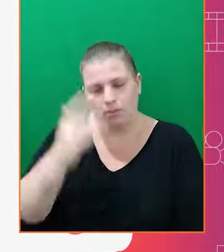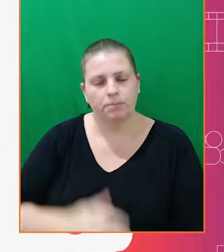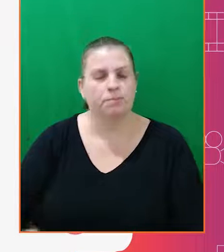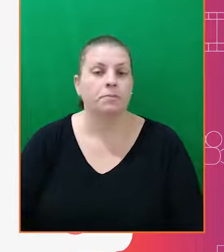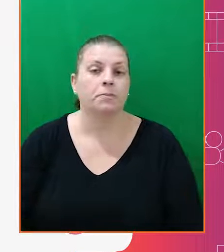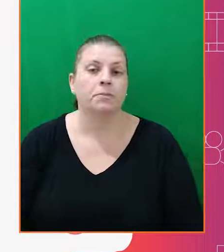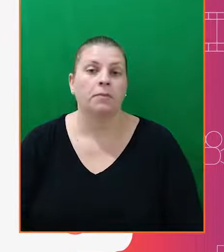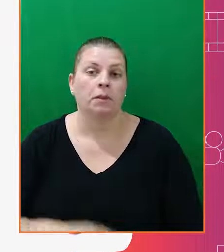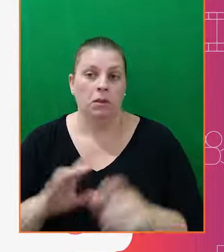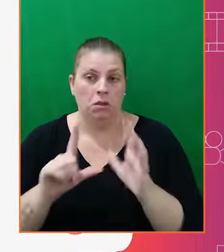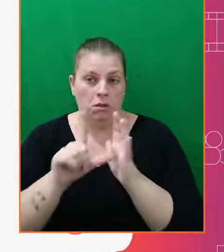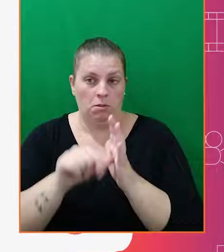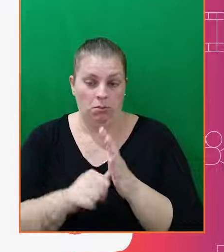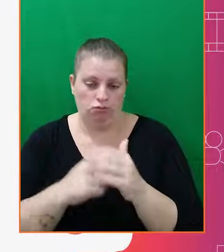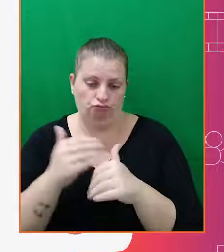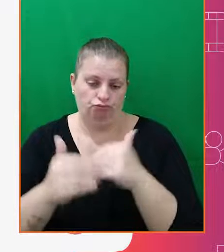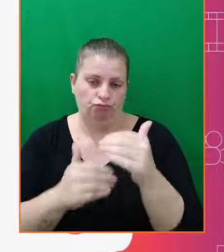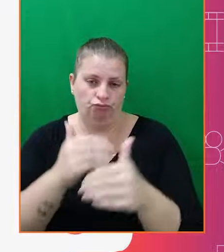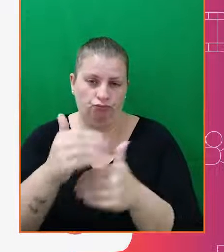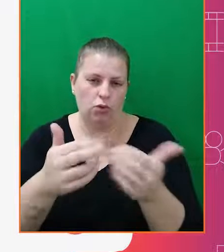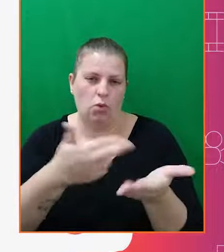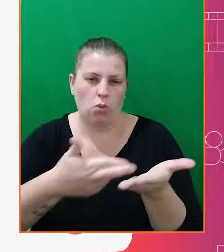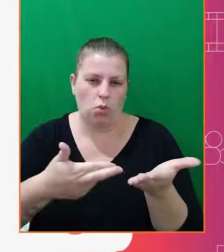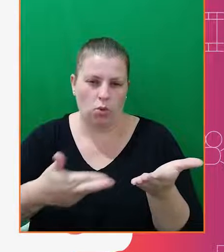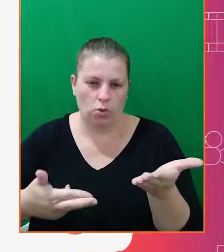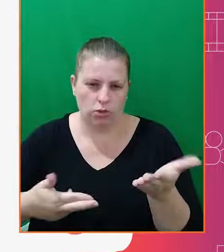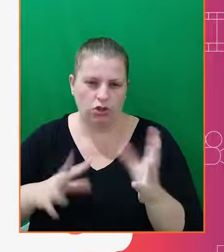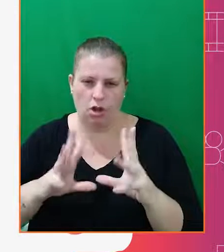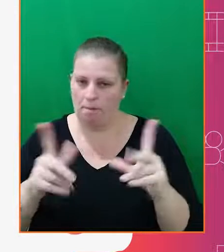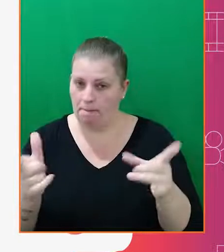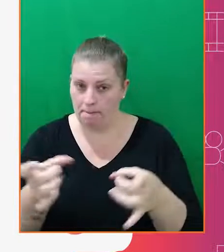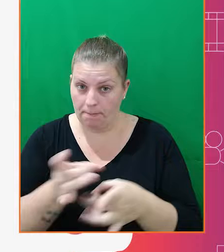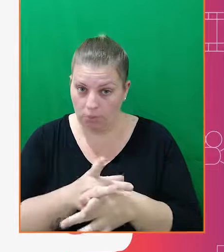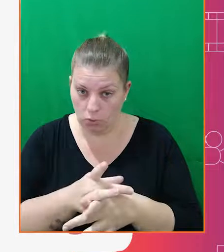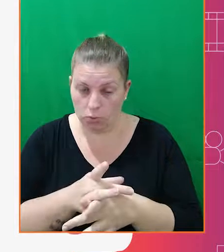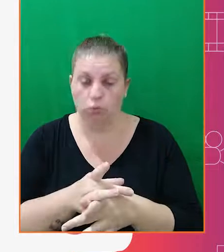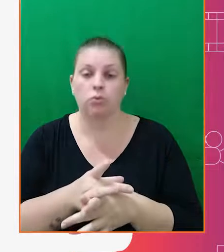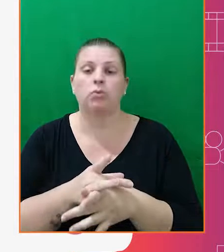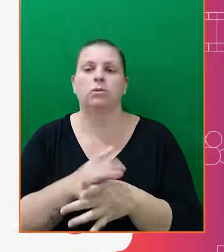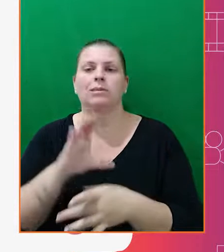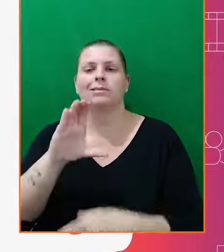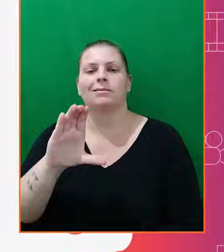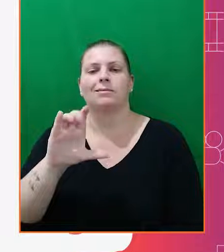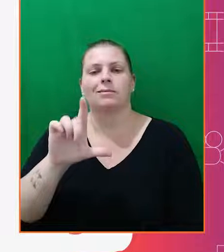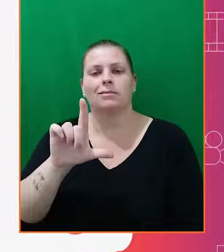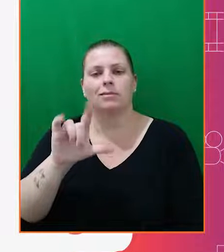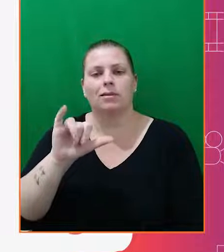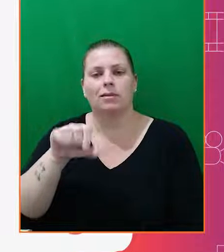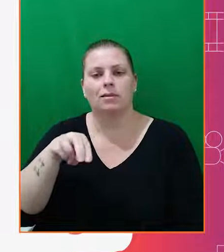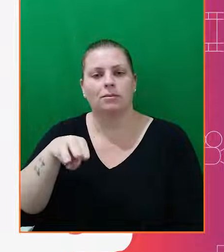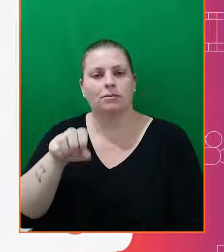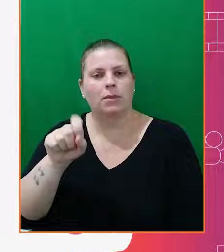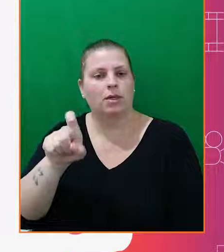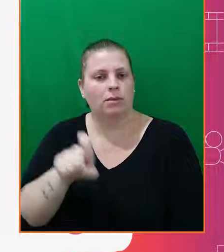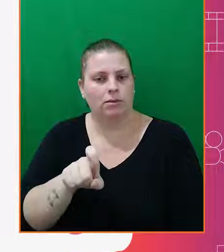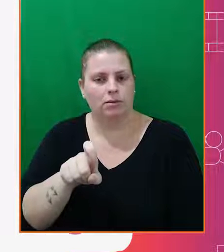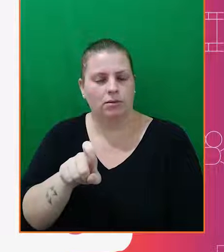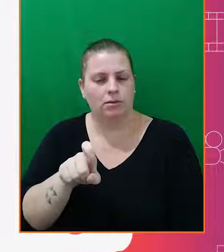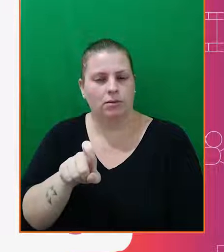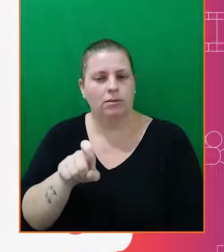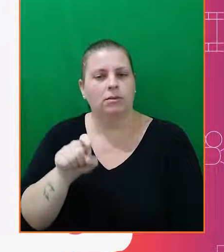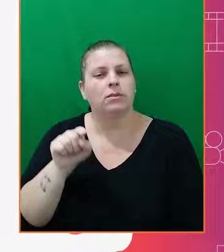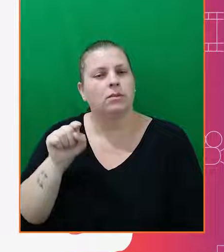à história. Depois do desenvolvimento do personagem no roteiro, aprontamos então o clímax da